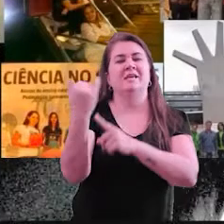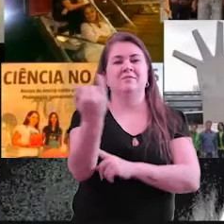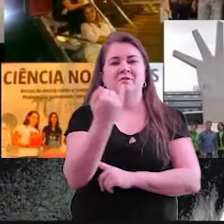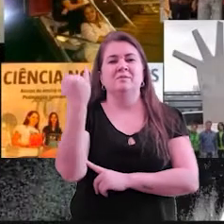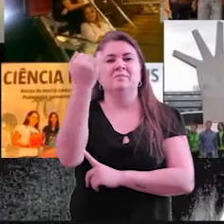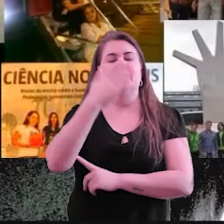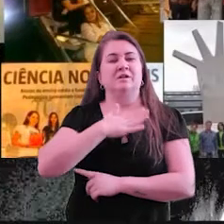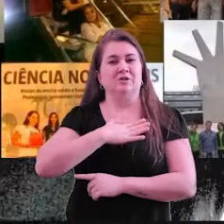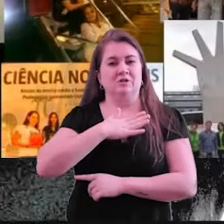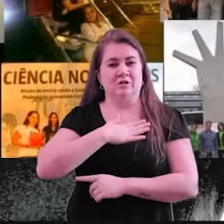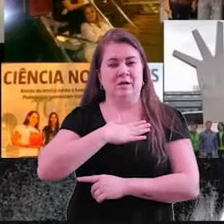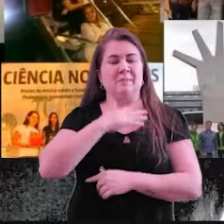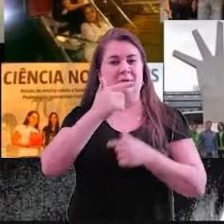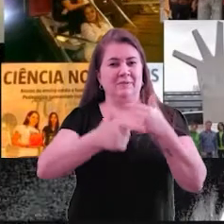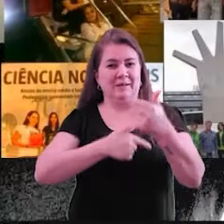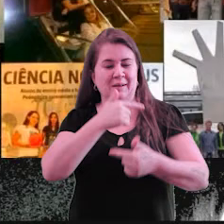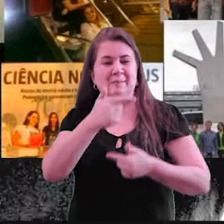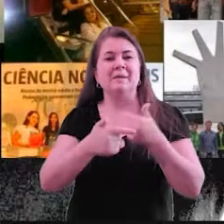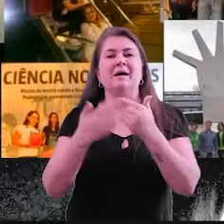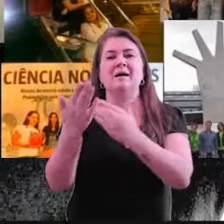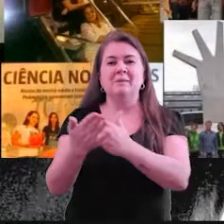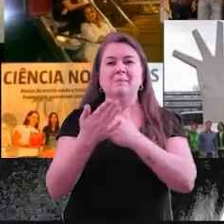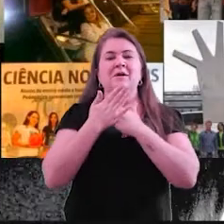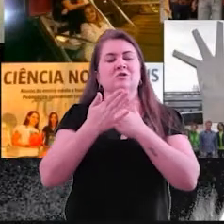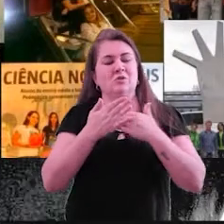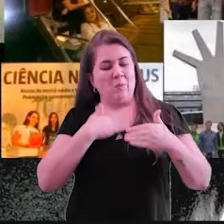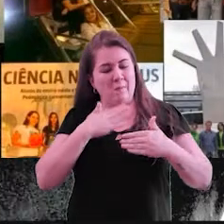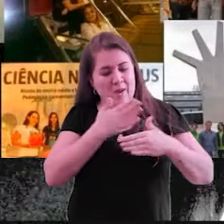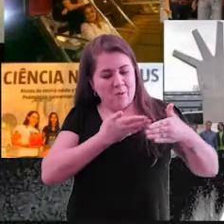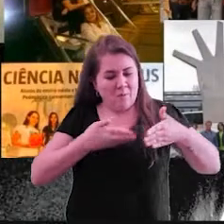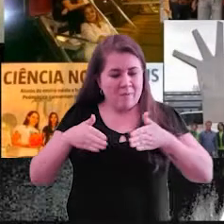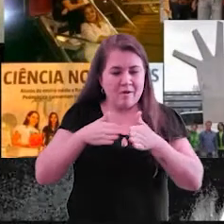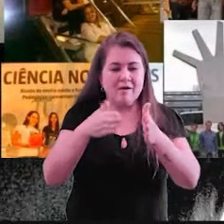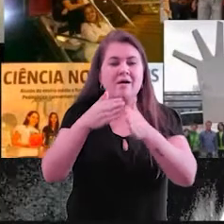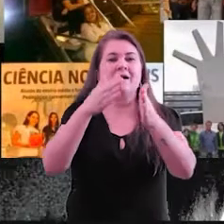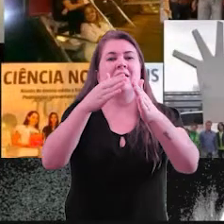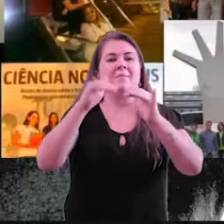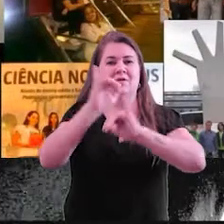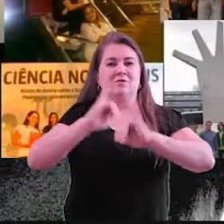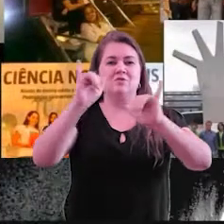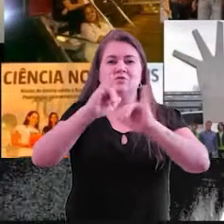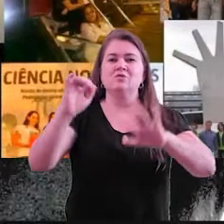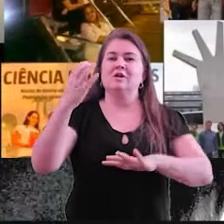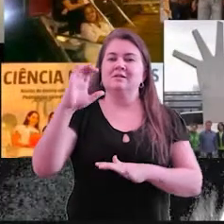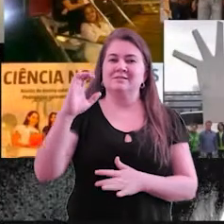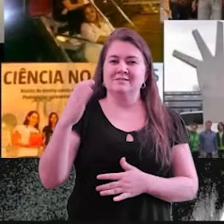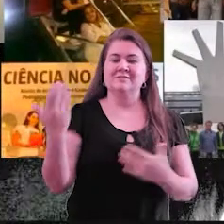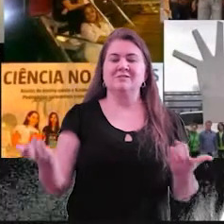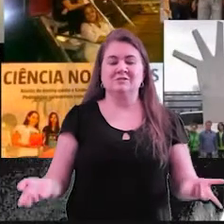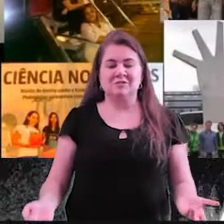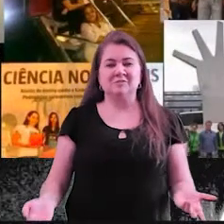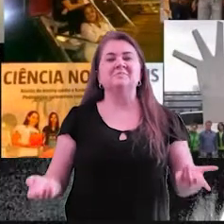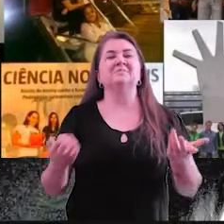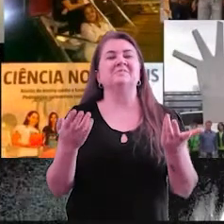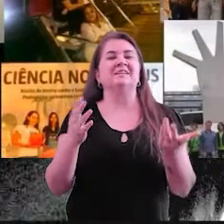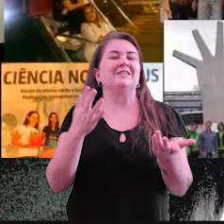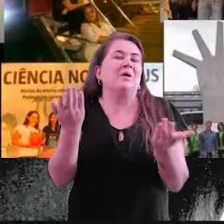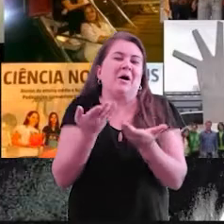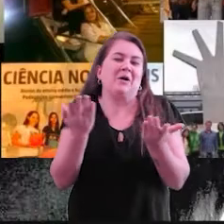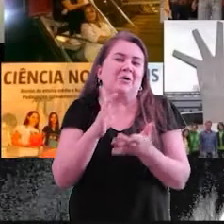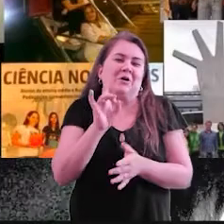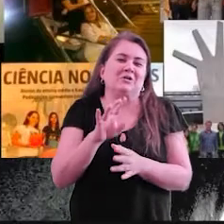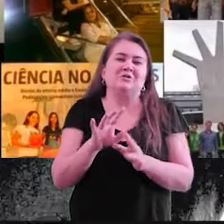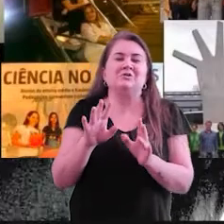na divulgação científica. Então, fazendo esse breve parênteses para me lembrar das terras mineiras